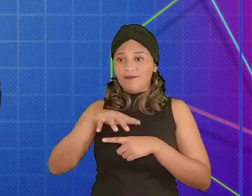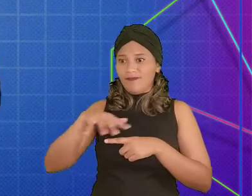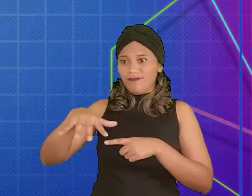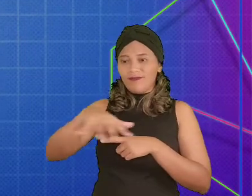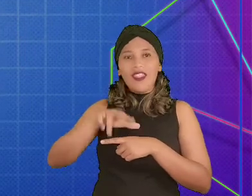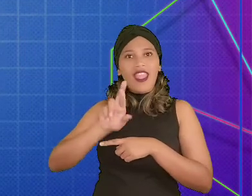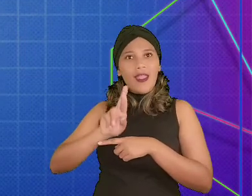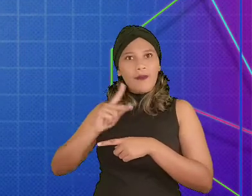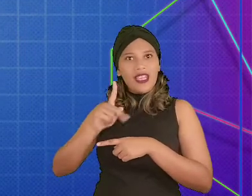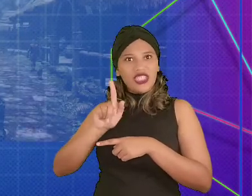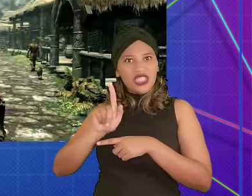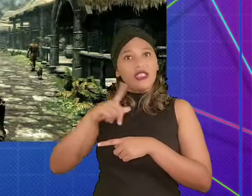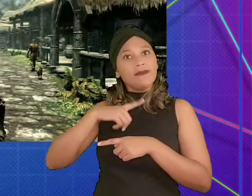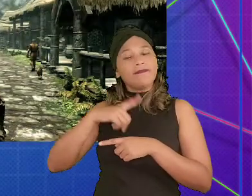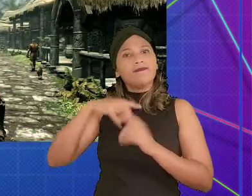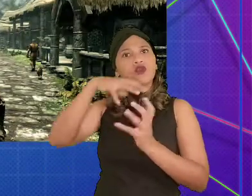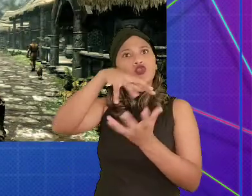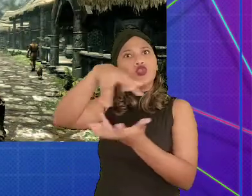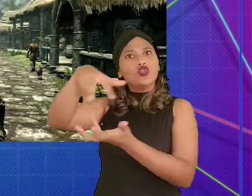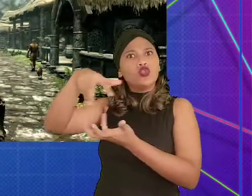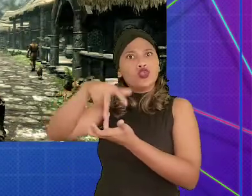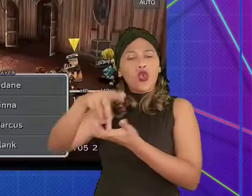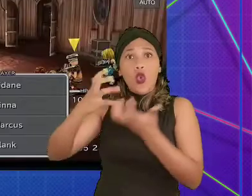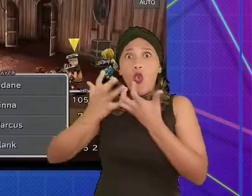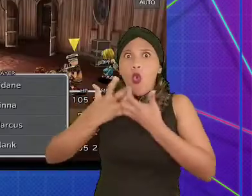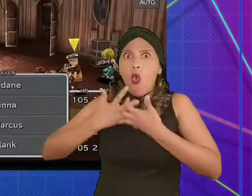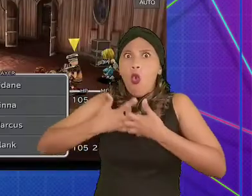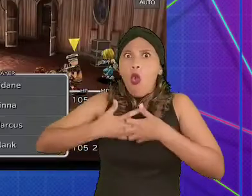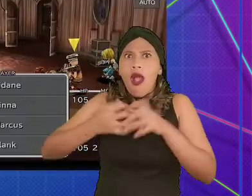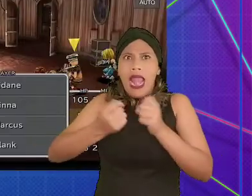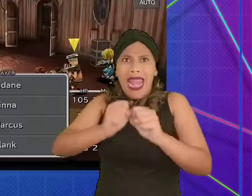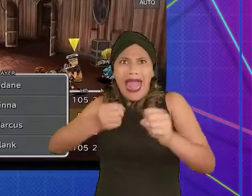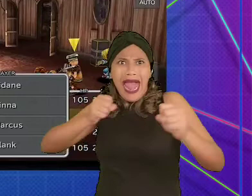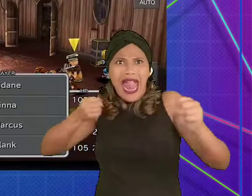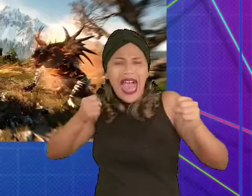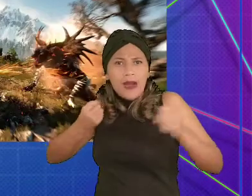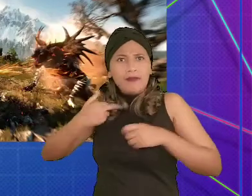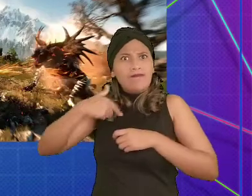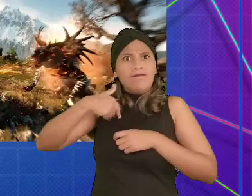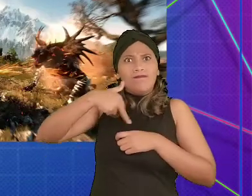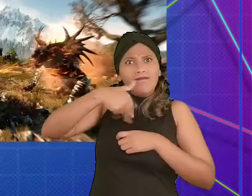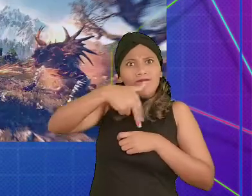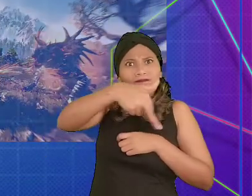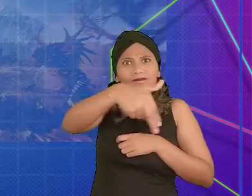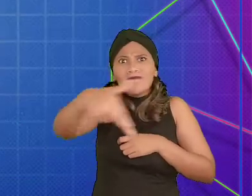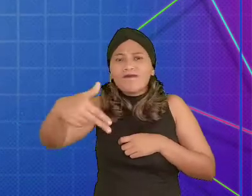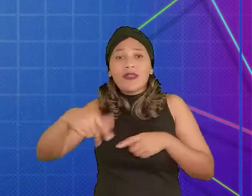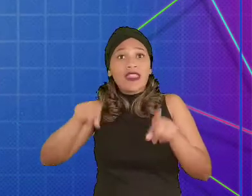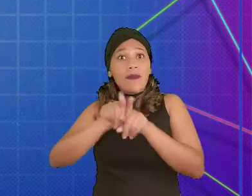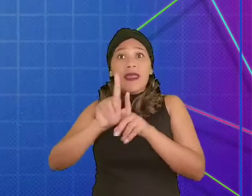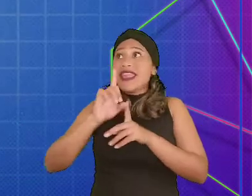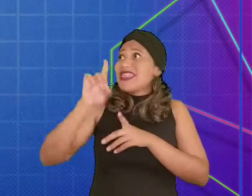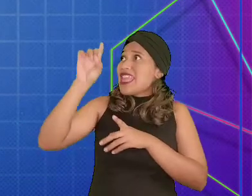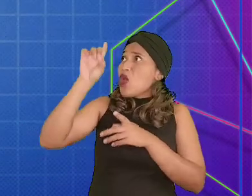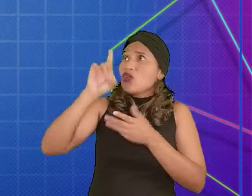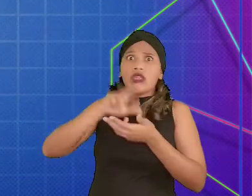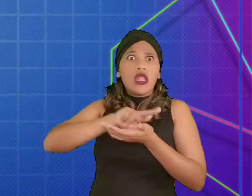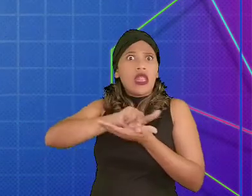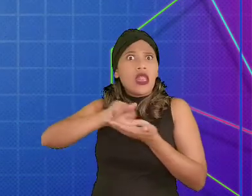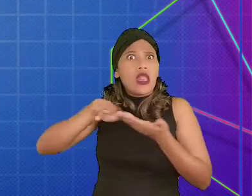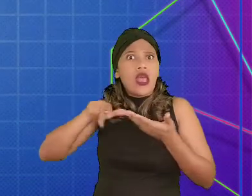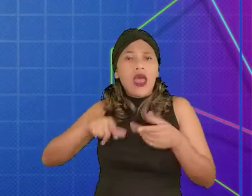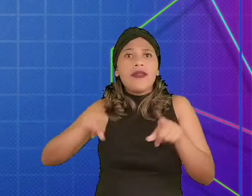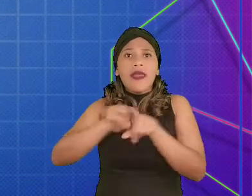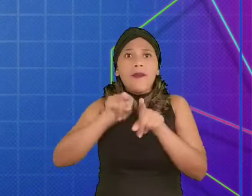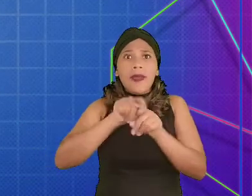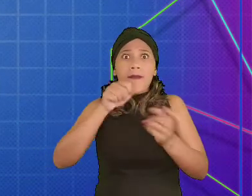têm mundos que podem ser até universos muito complexos e grandes, em que há magia ou até mesmo deuses de origens